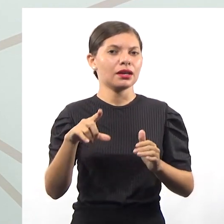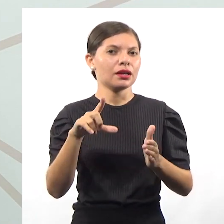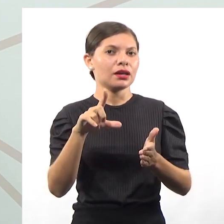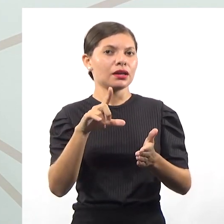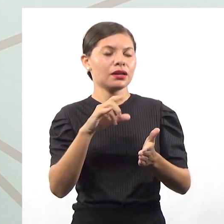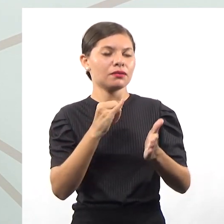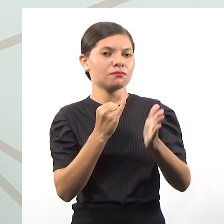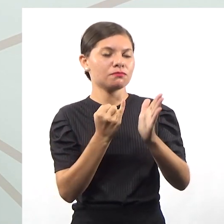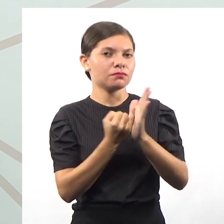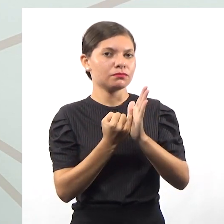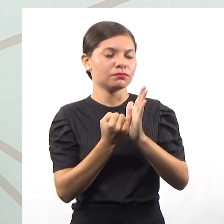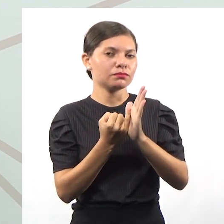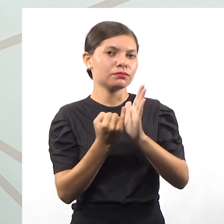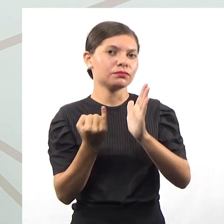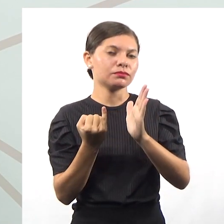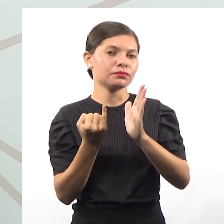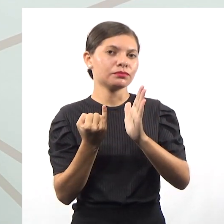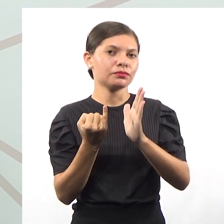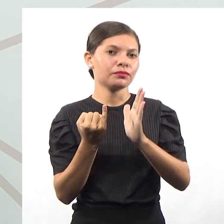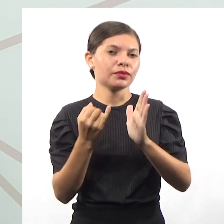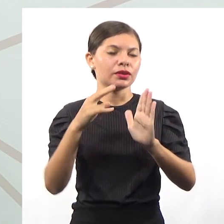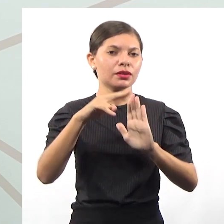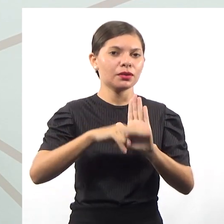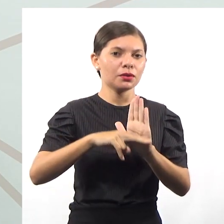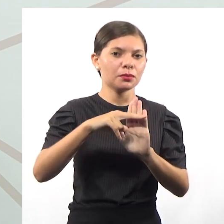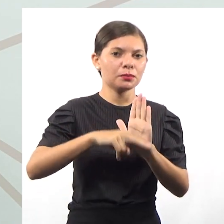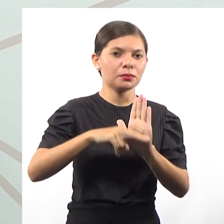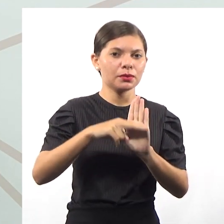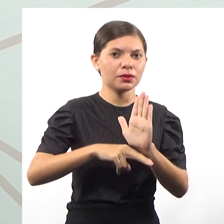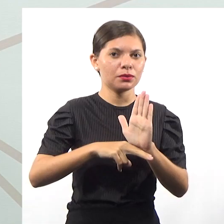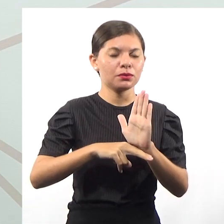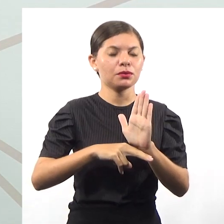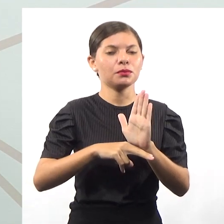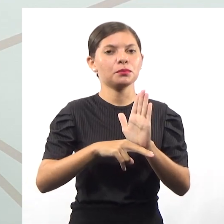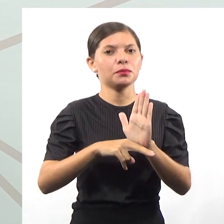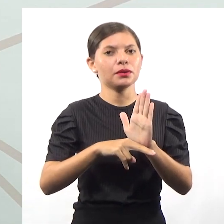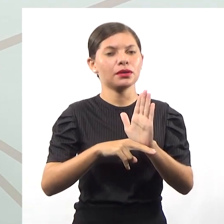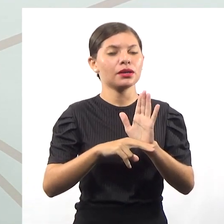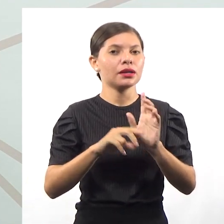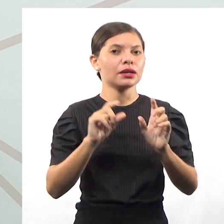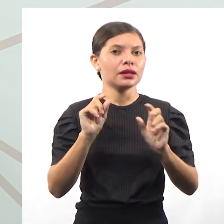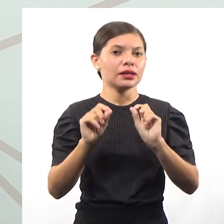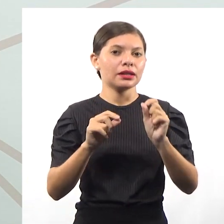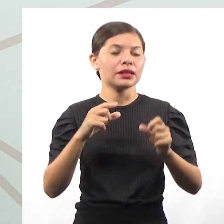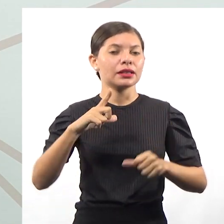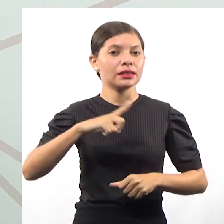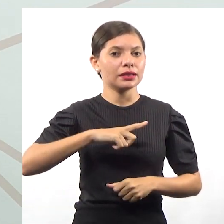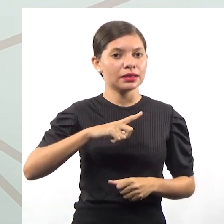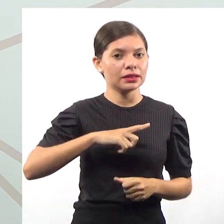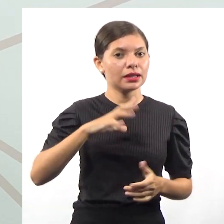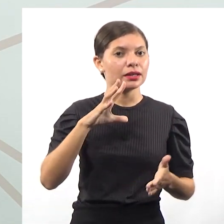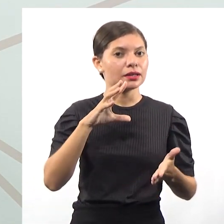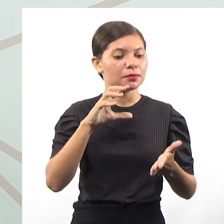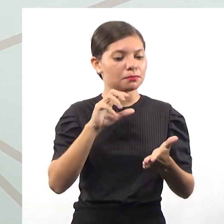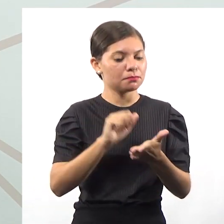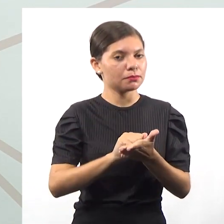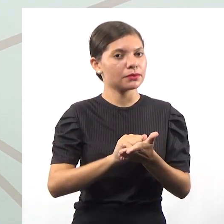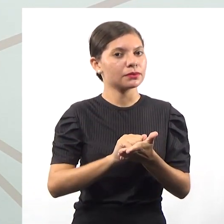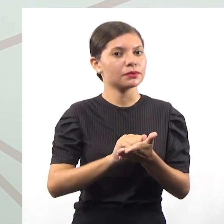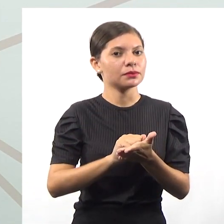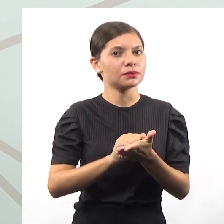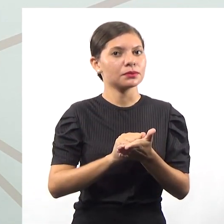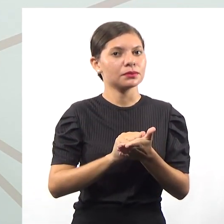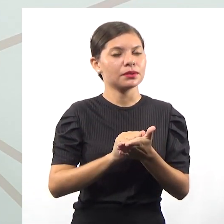incisiva, né? Ela é uma norma imperativa, ou seja, tem que